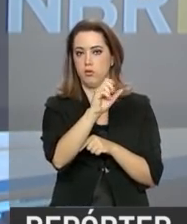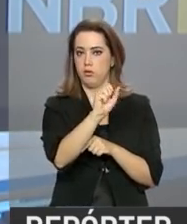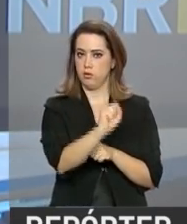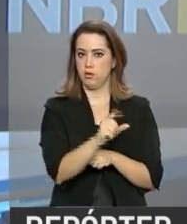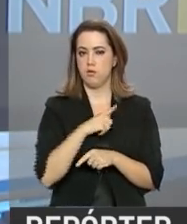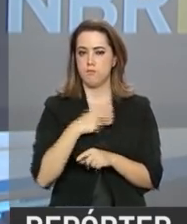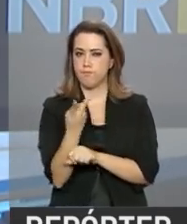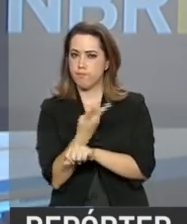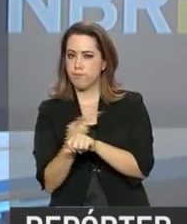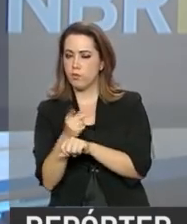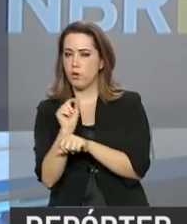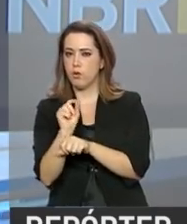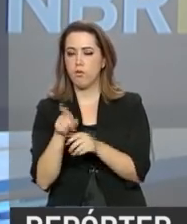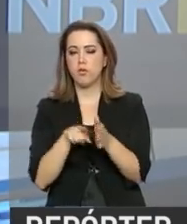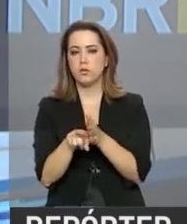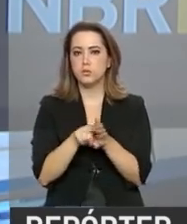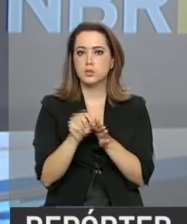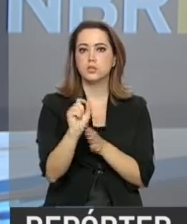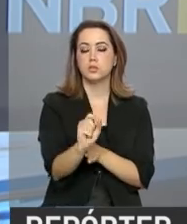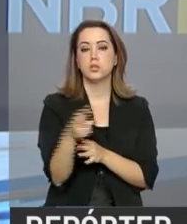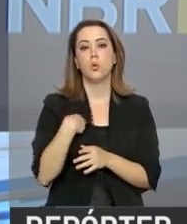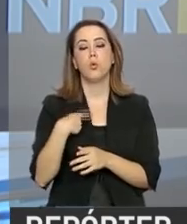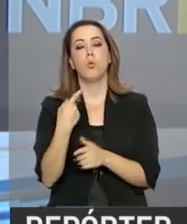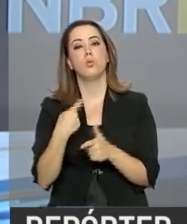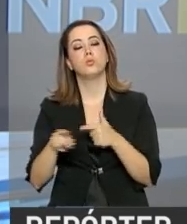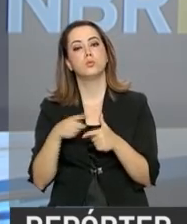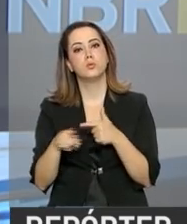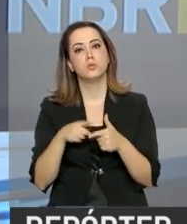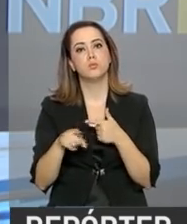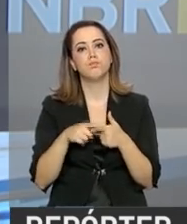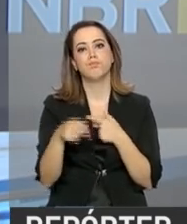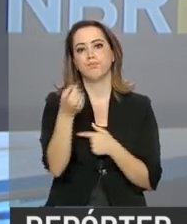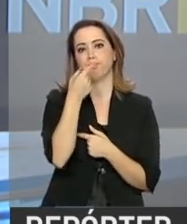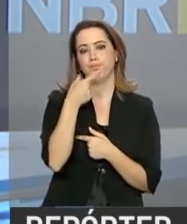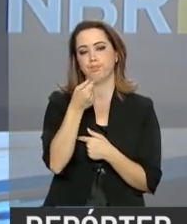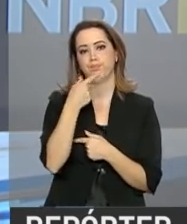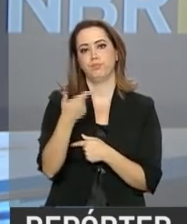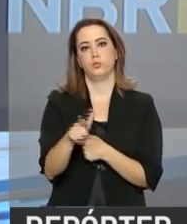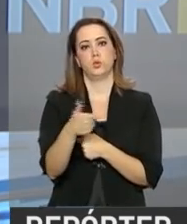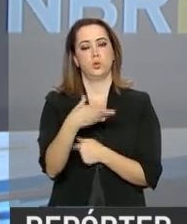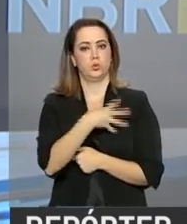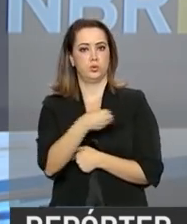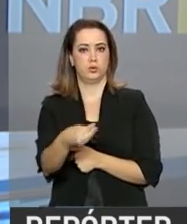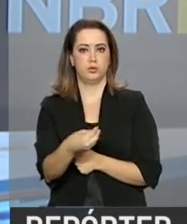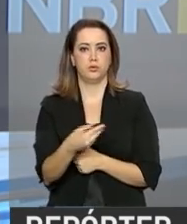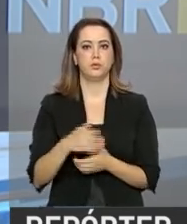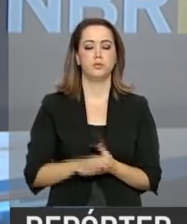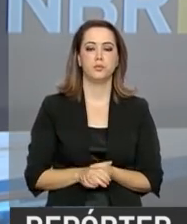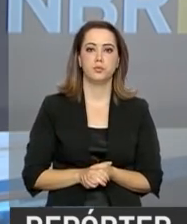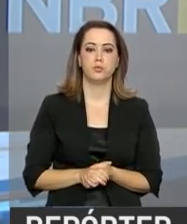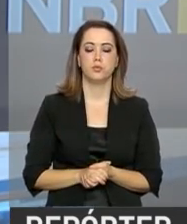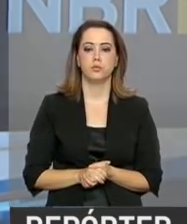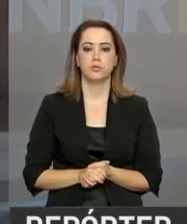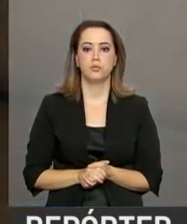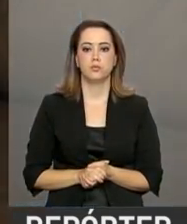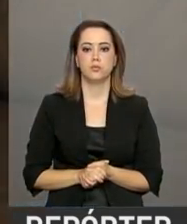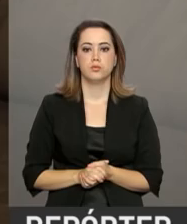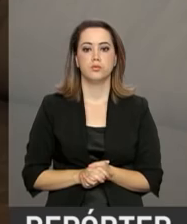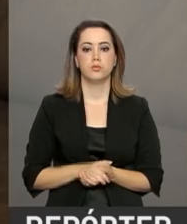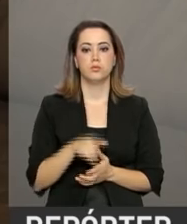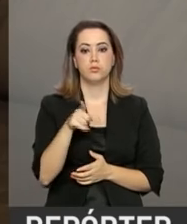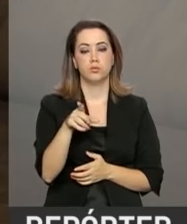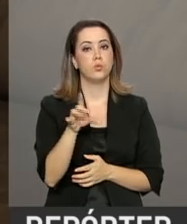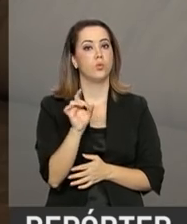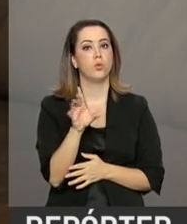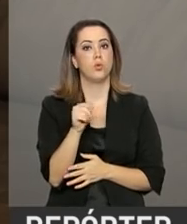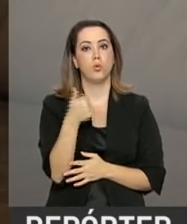uso de anticoncepcionais principalmente em relação ao risco de trombose venenosa profunda com